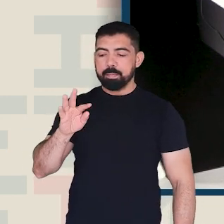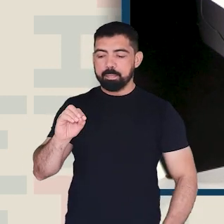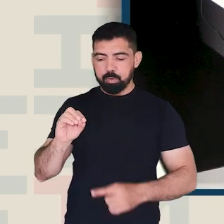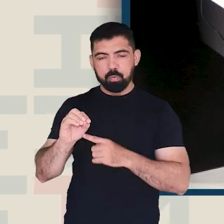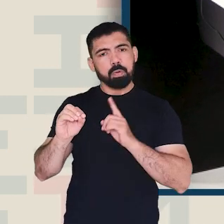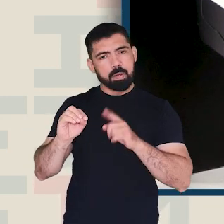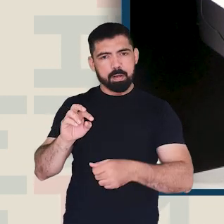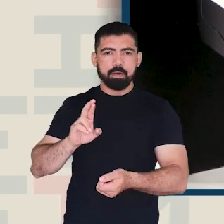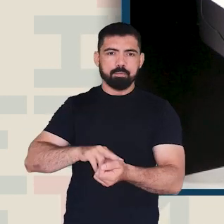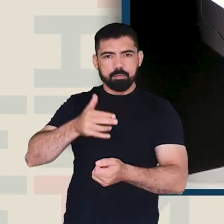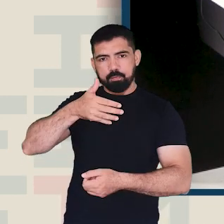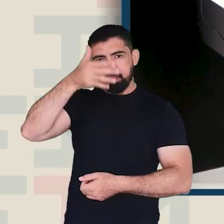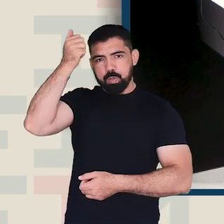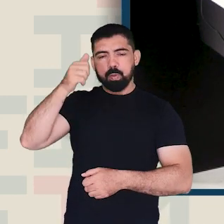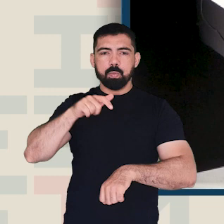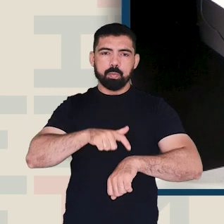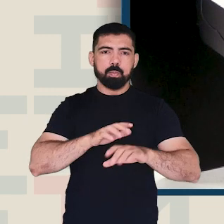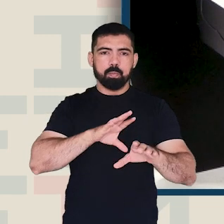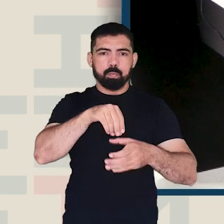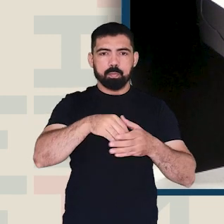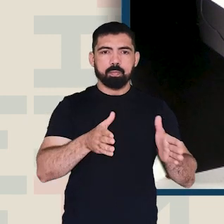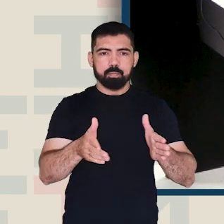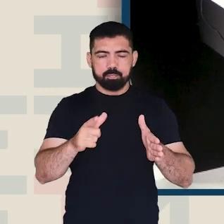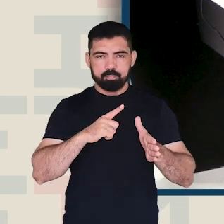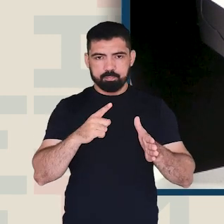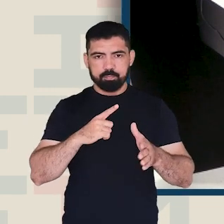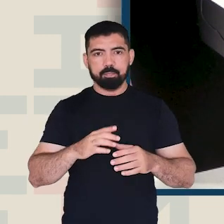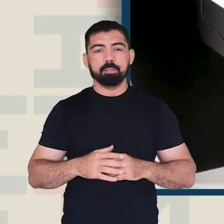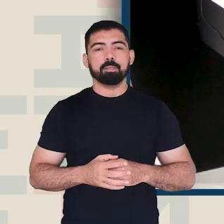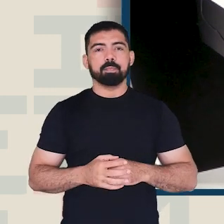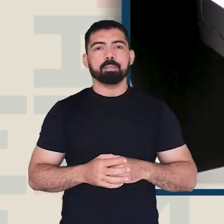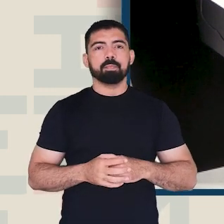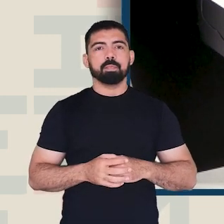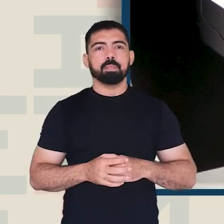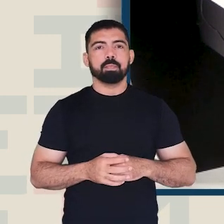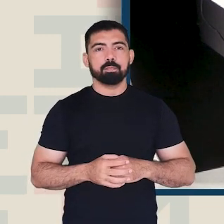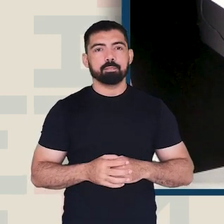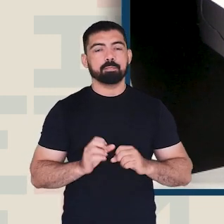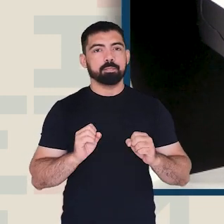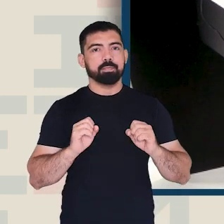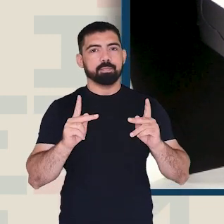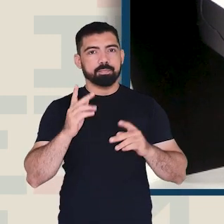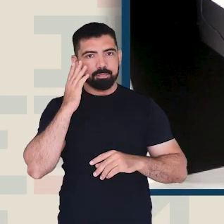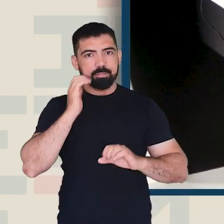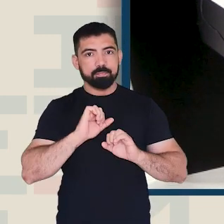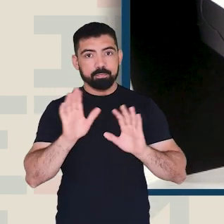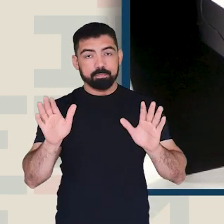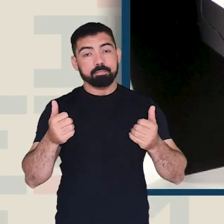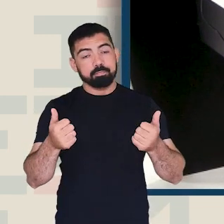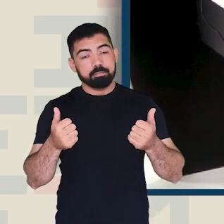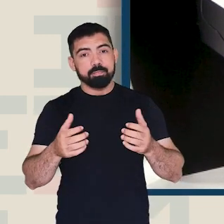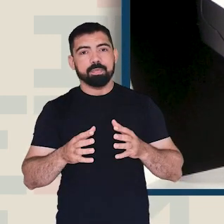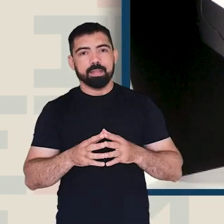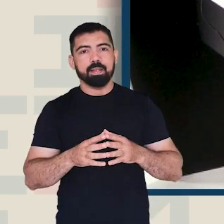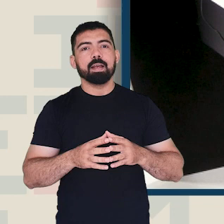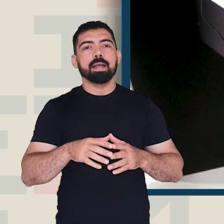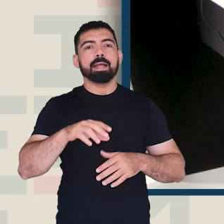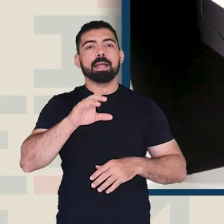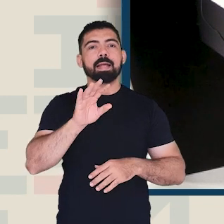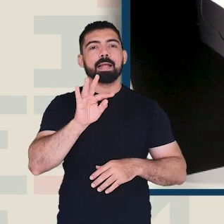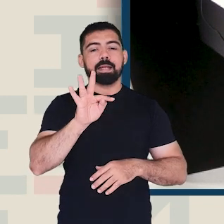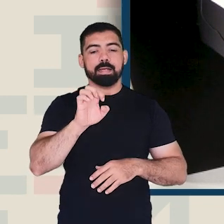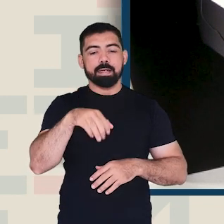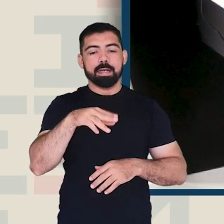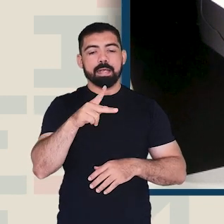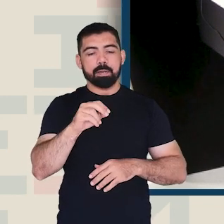velocidade entre os tempos, né? A velocidade que os tempos se sucedem, o termo certo. Então, os tempos vêm em